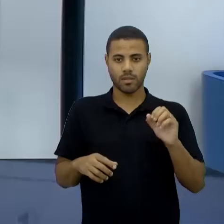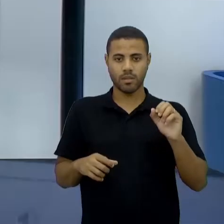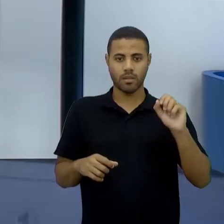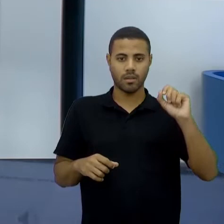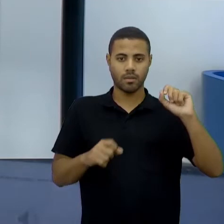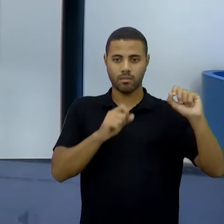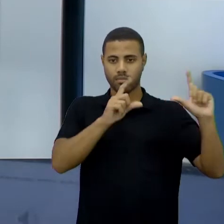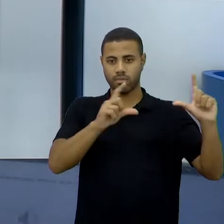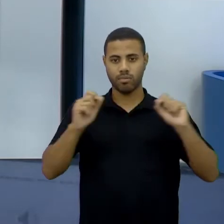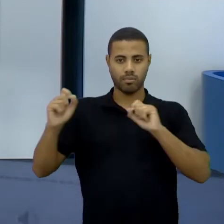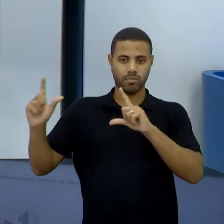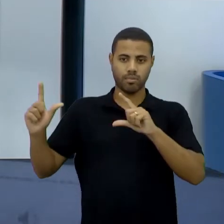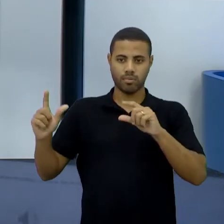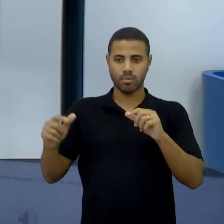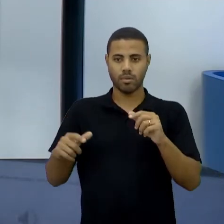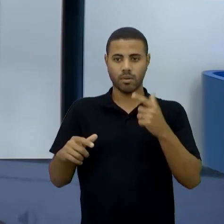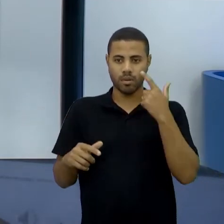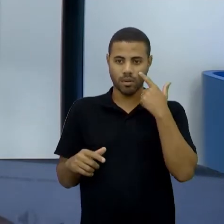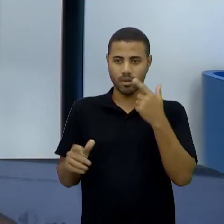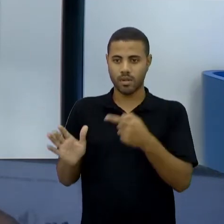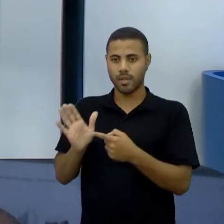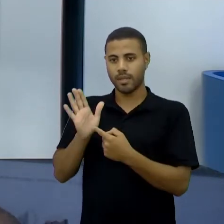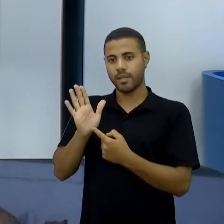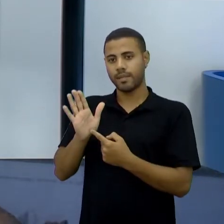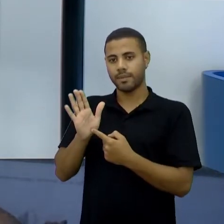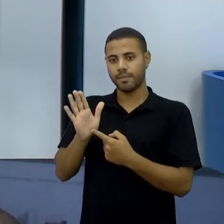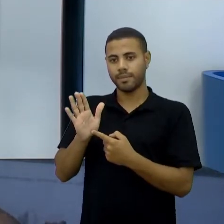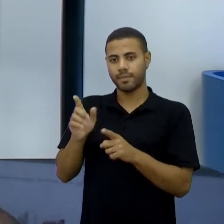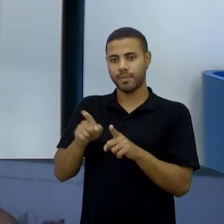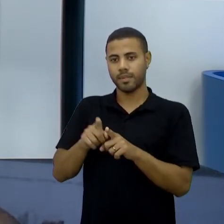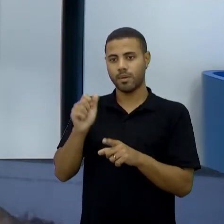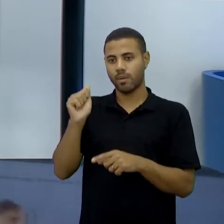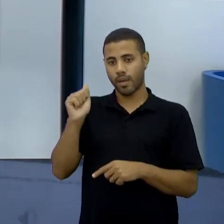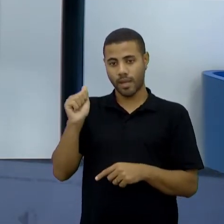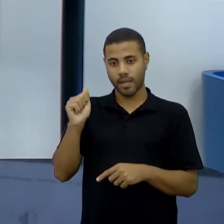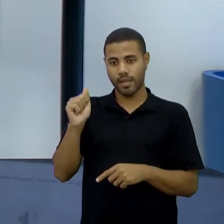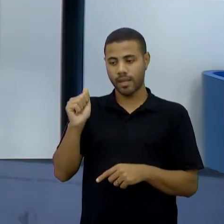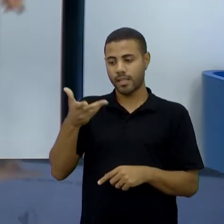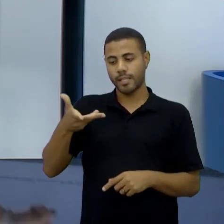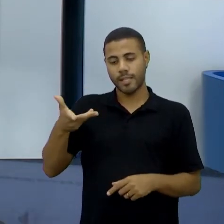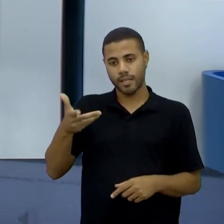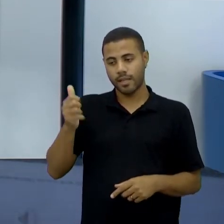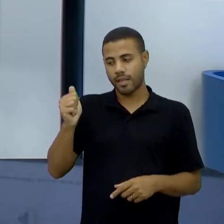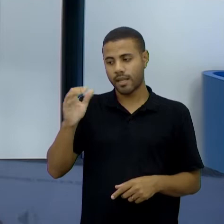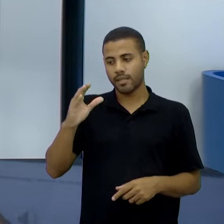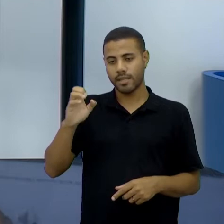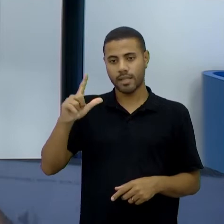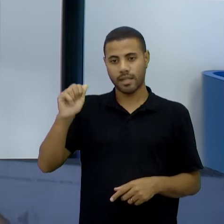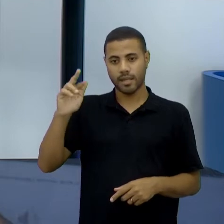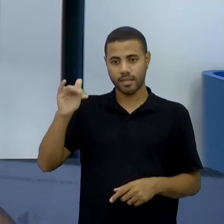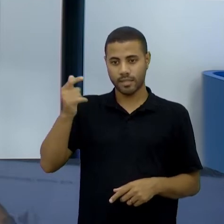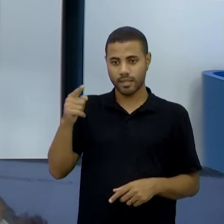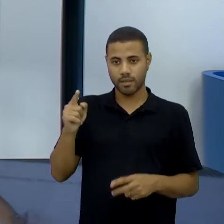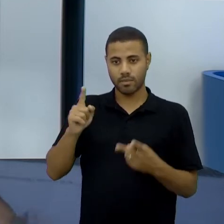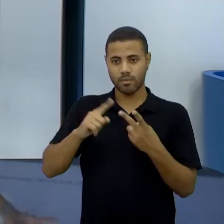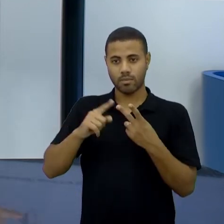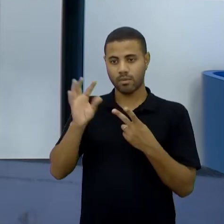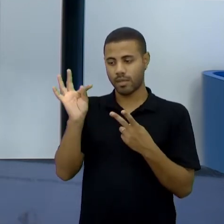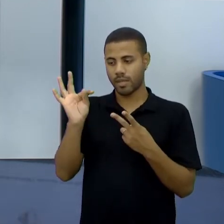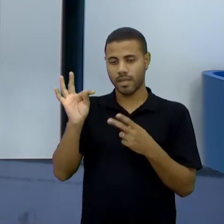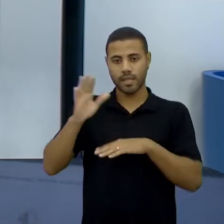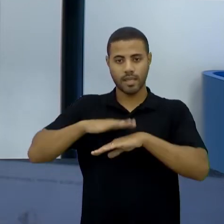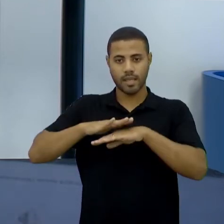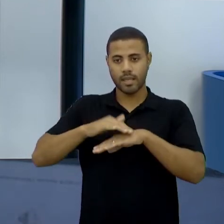tempo aqui. E só você conhece a aceleração, que é o Azinho, que você tem na sua fórmula. Você conhece o tempo que ele deu, né?